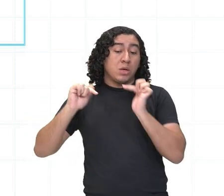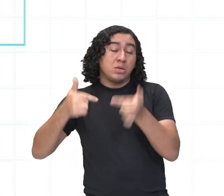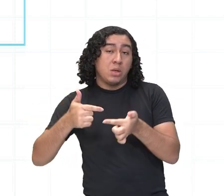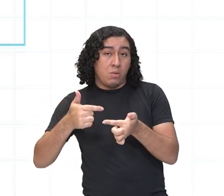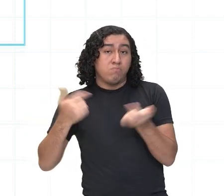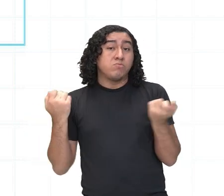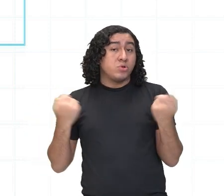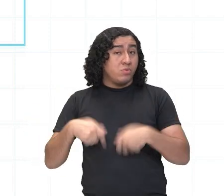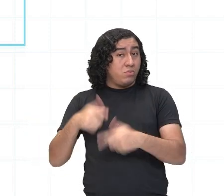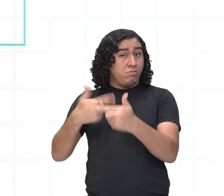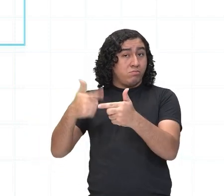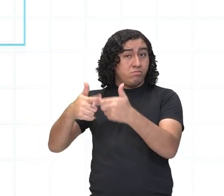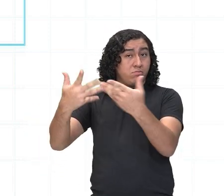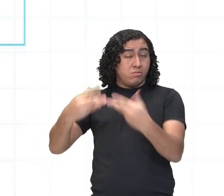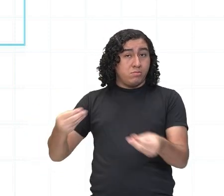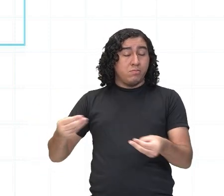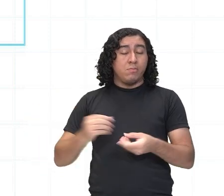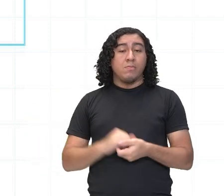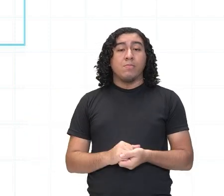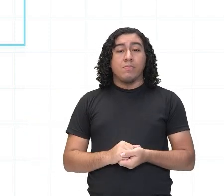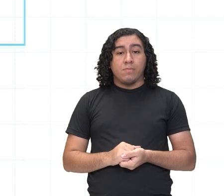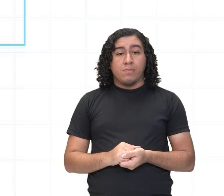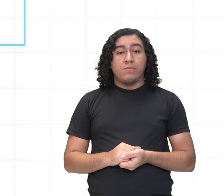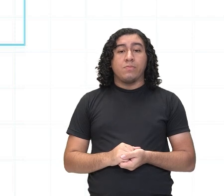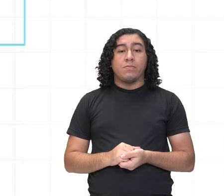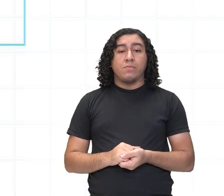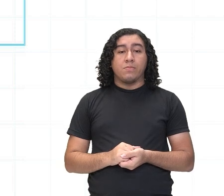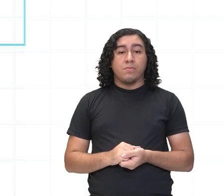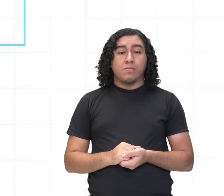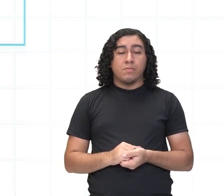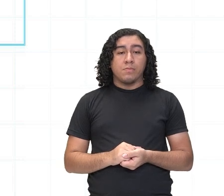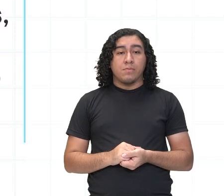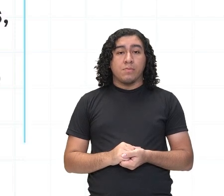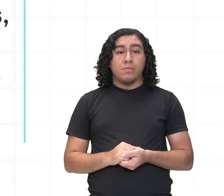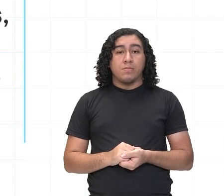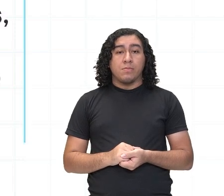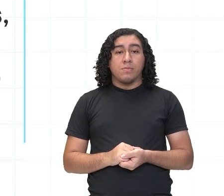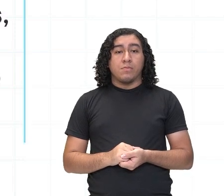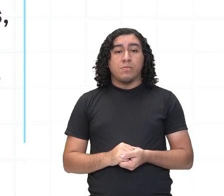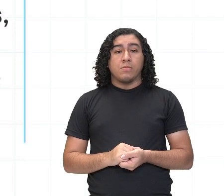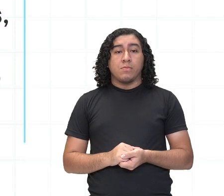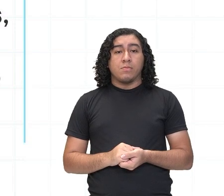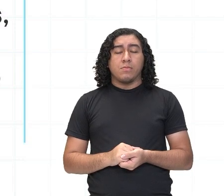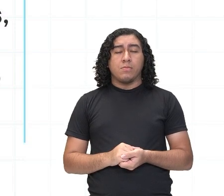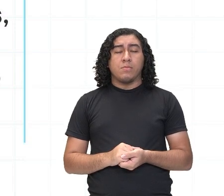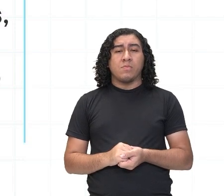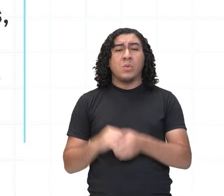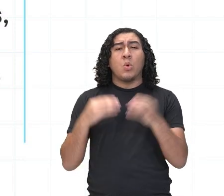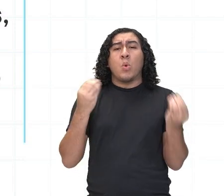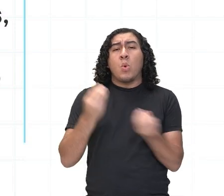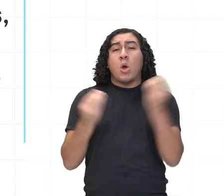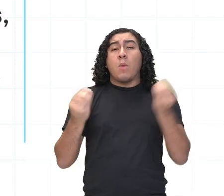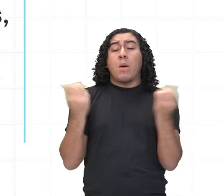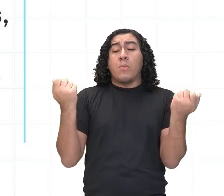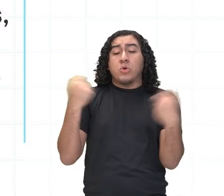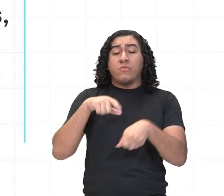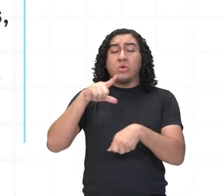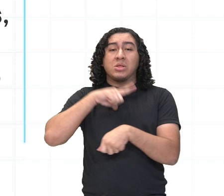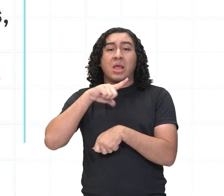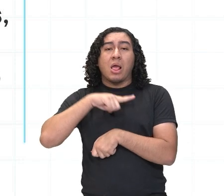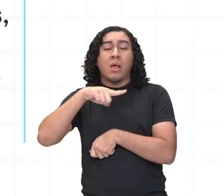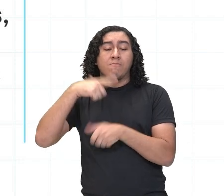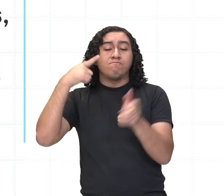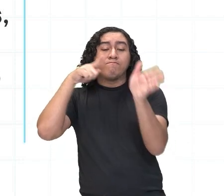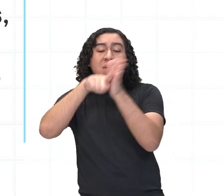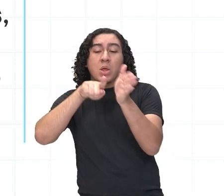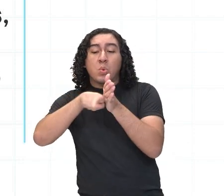neste problema social, ok? Então, seguindo adiante, que perguntas norteadoras podem me ajudar